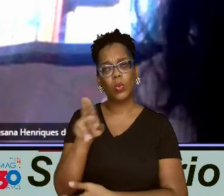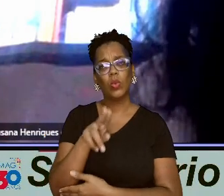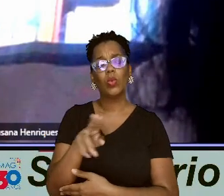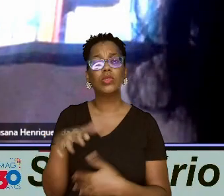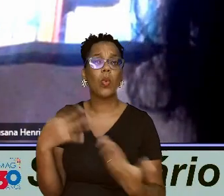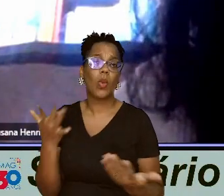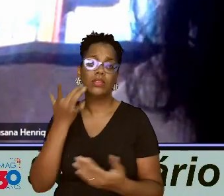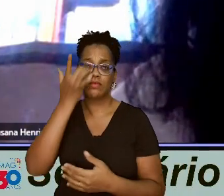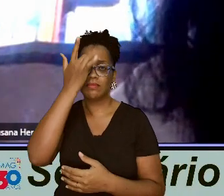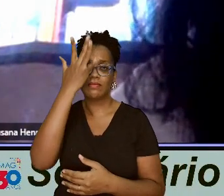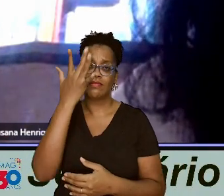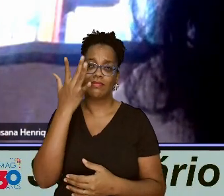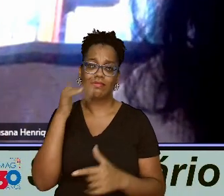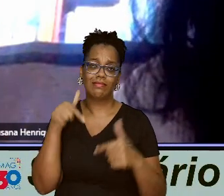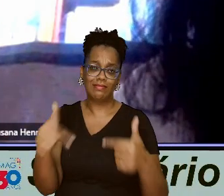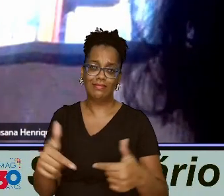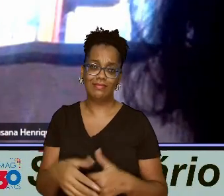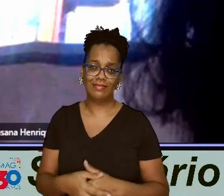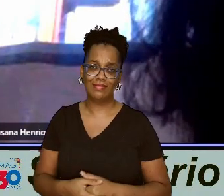de aplicar.